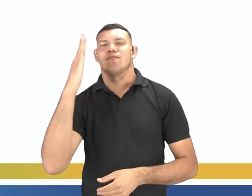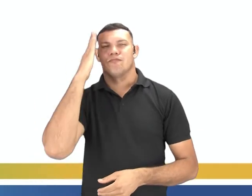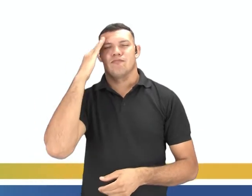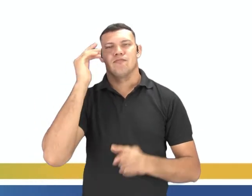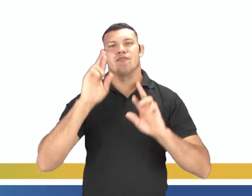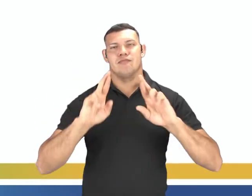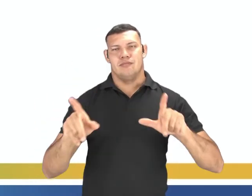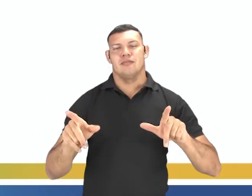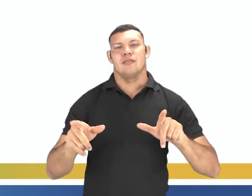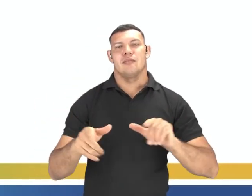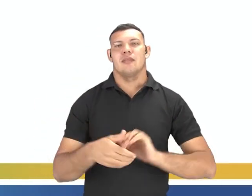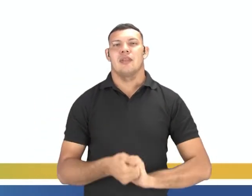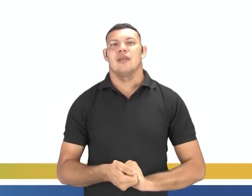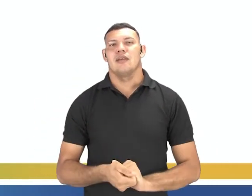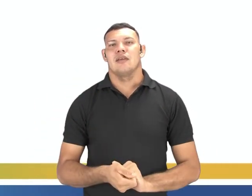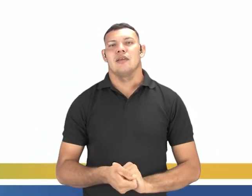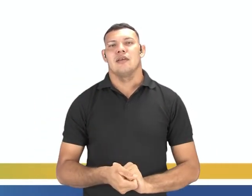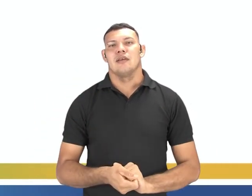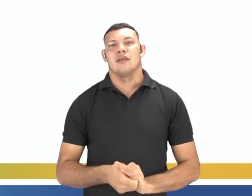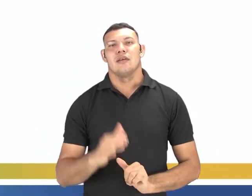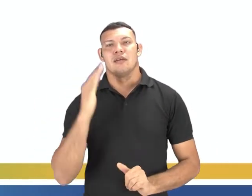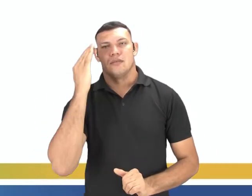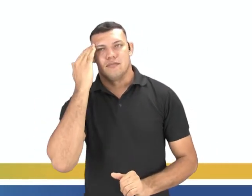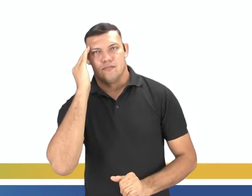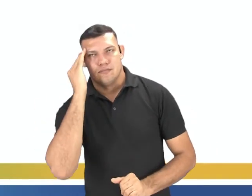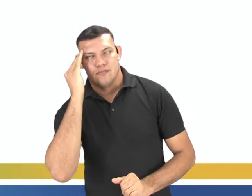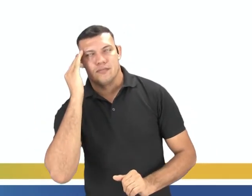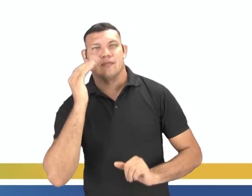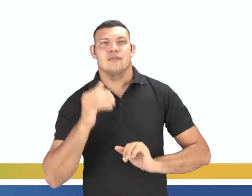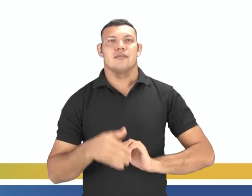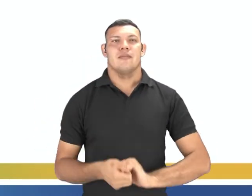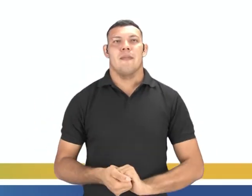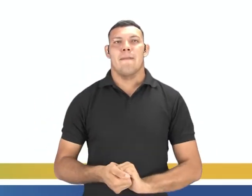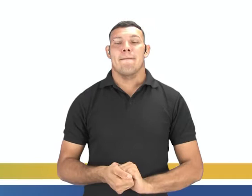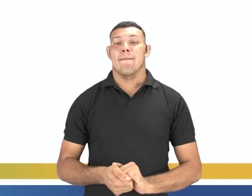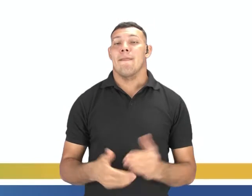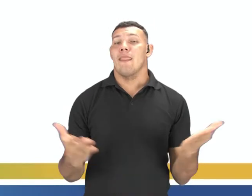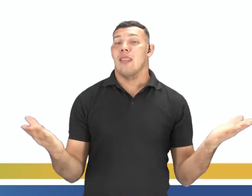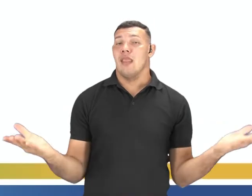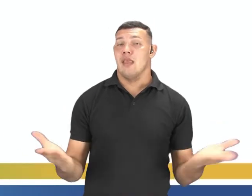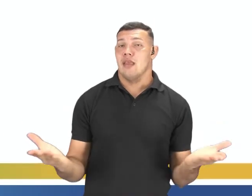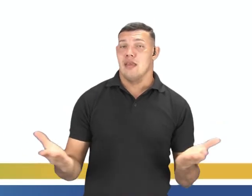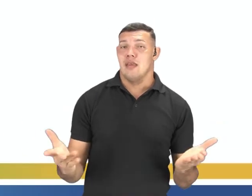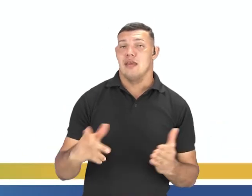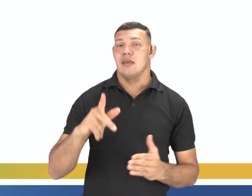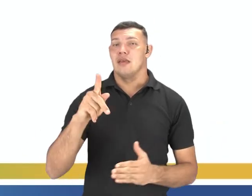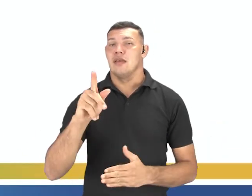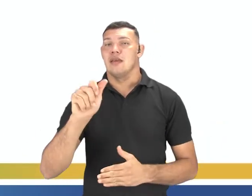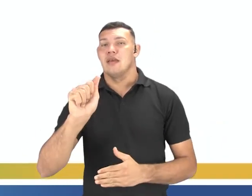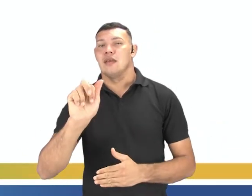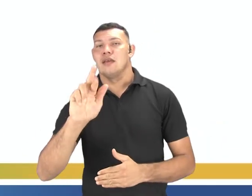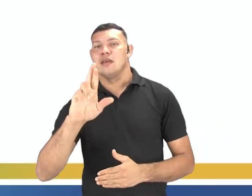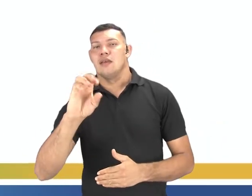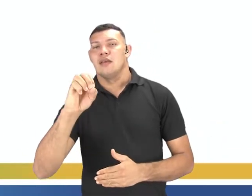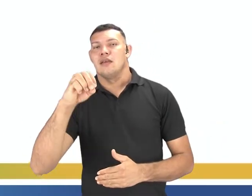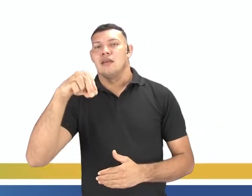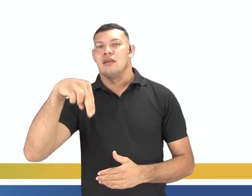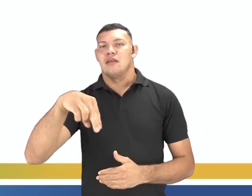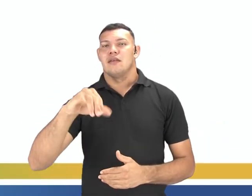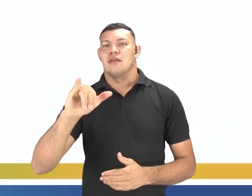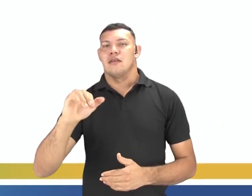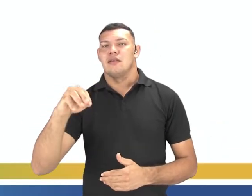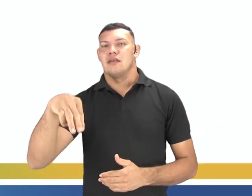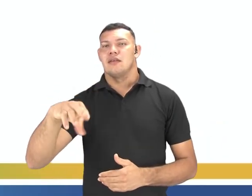essas partes dos homógrafos. Vejamos. As parônimas são palavras que